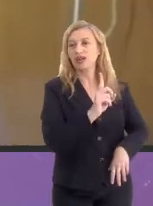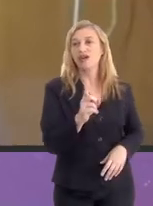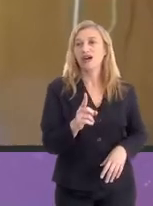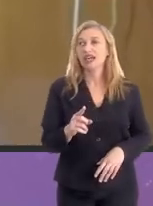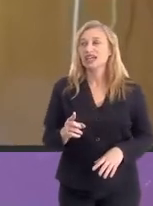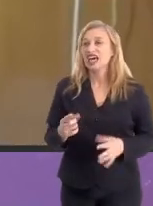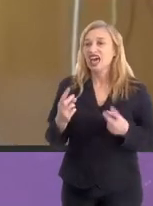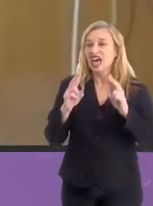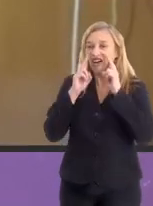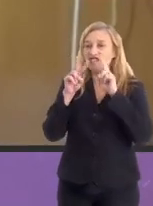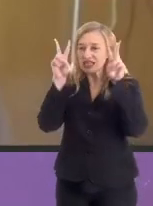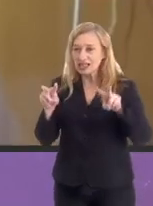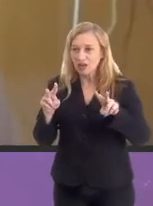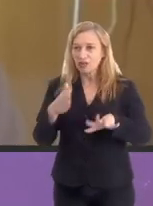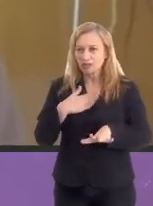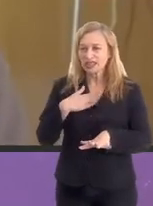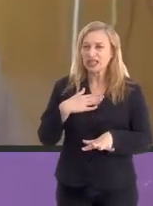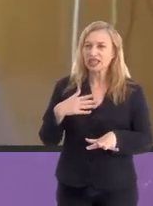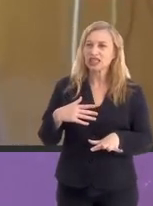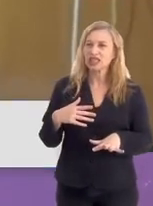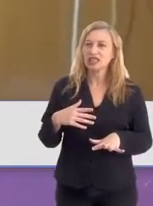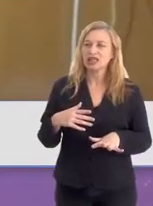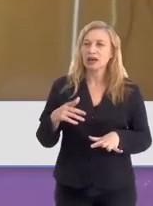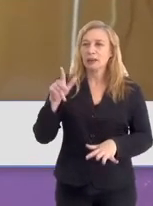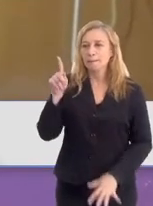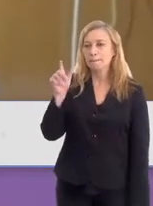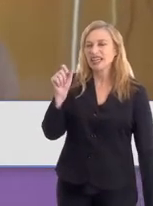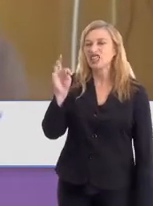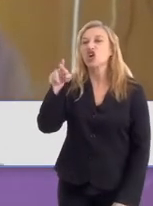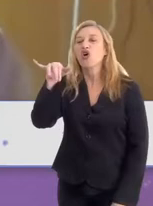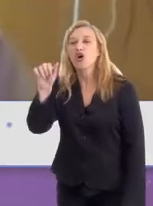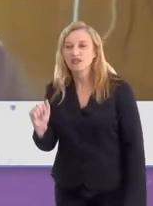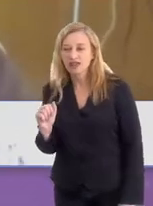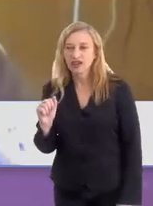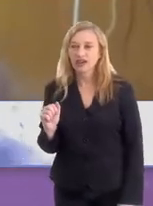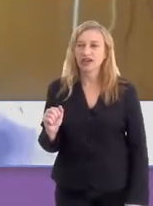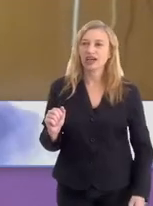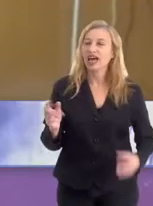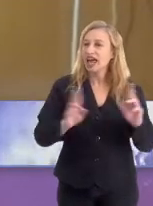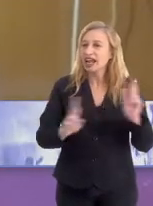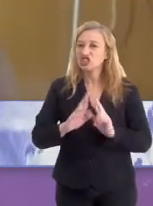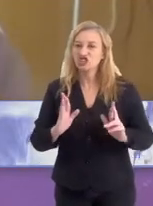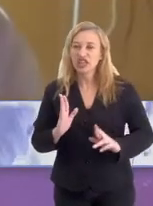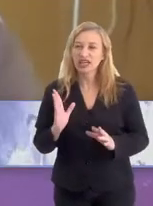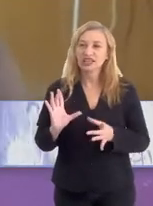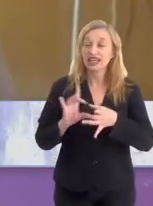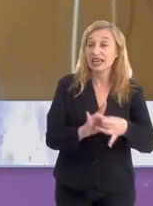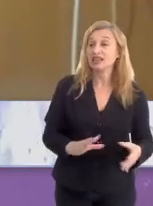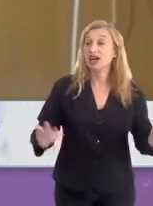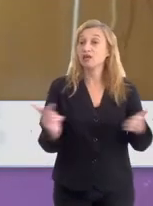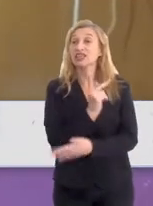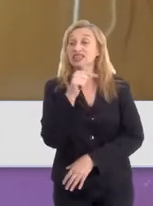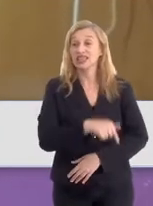leitura muito própria minha da Essência né do DNA é patriota relacionado diretamente já